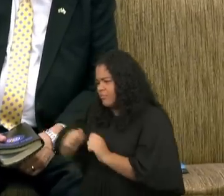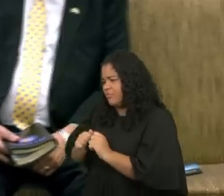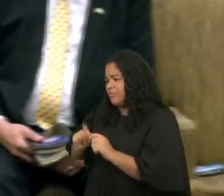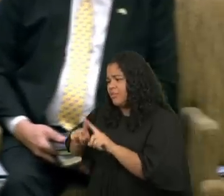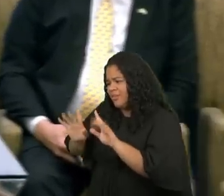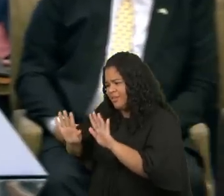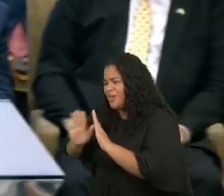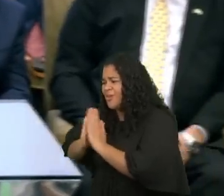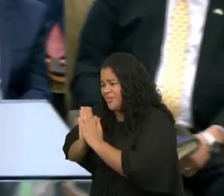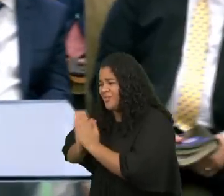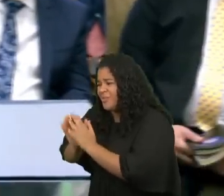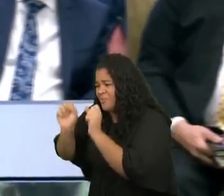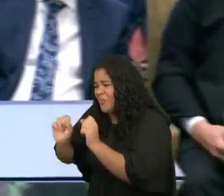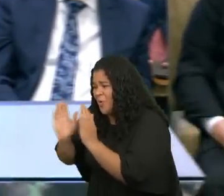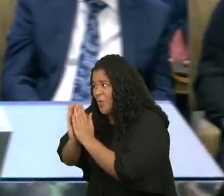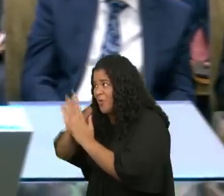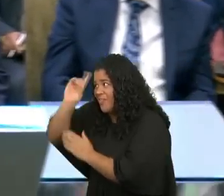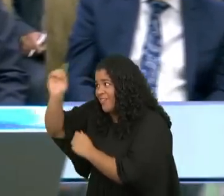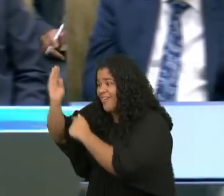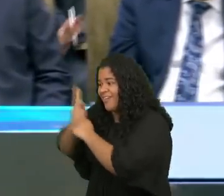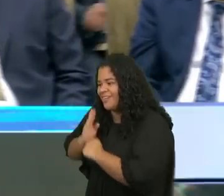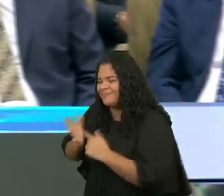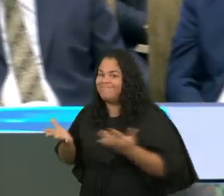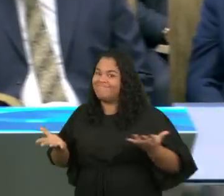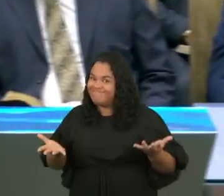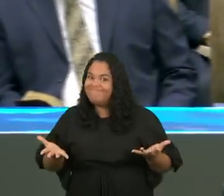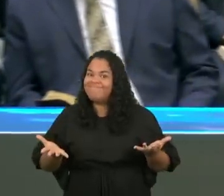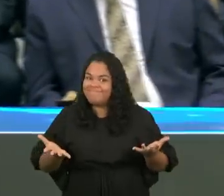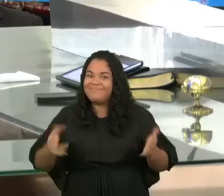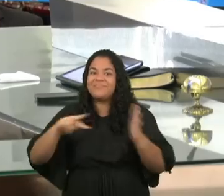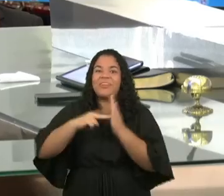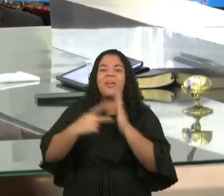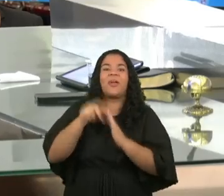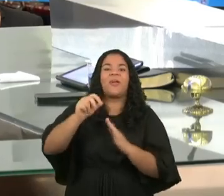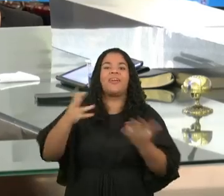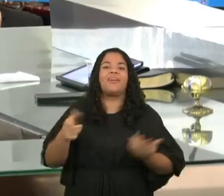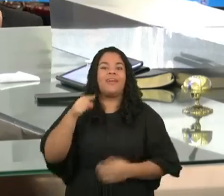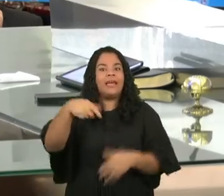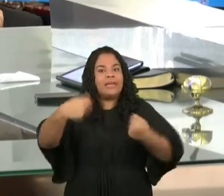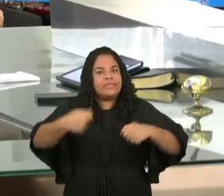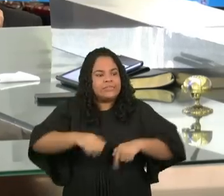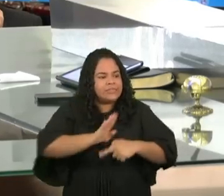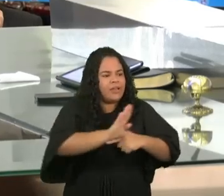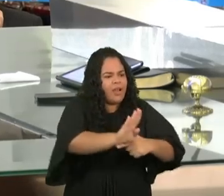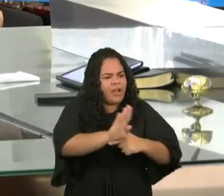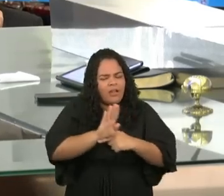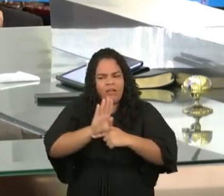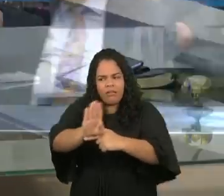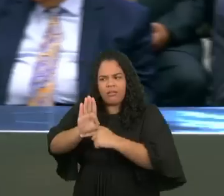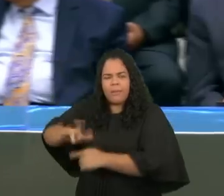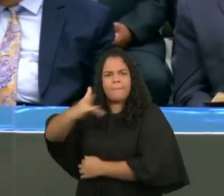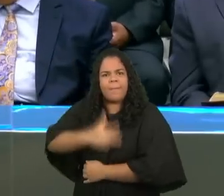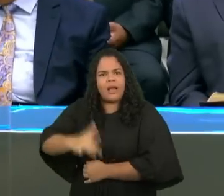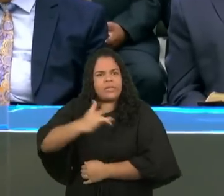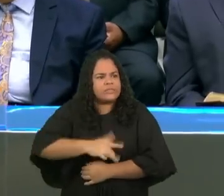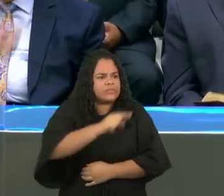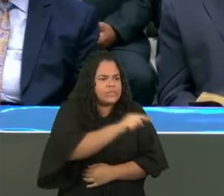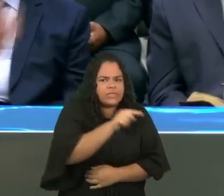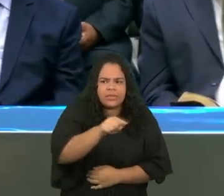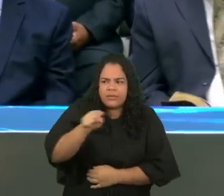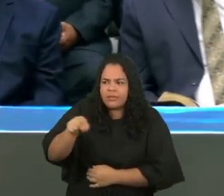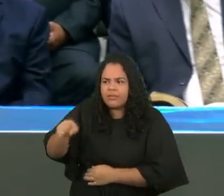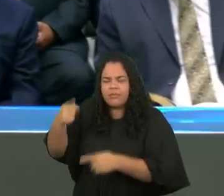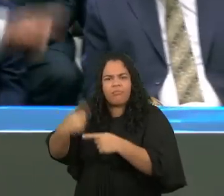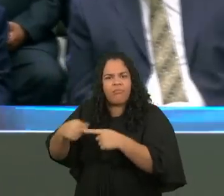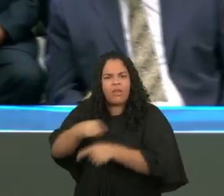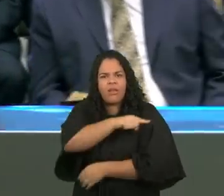mim. Você está entendendo? Quando você tem misericórdia, bondade pelas pessoas que estão doentes desta doença espiritual, que